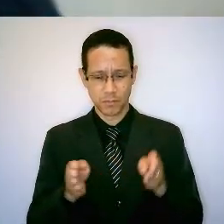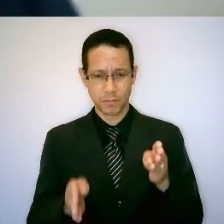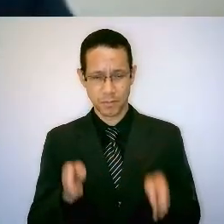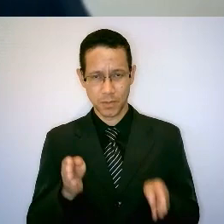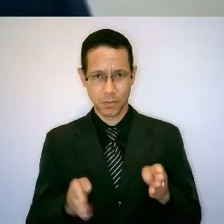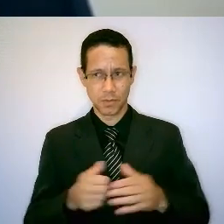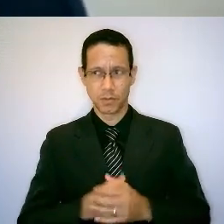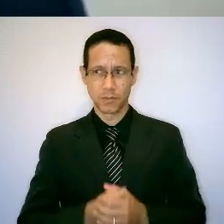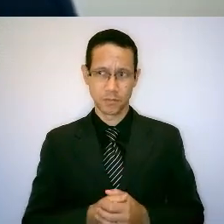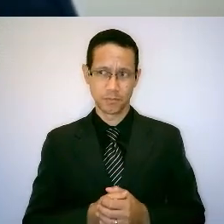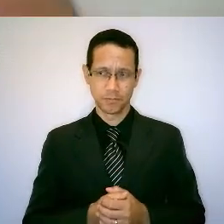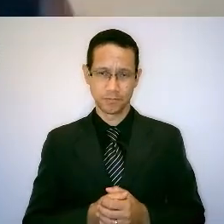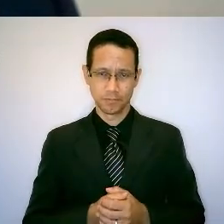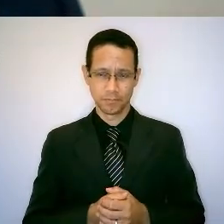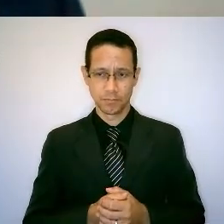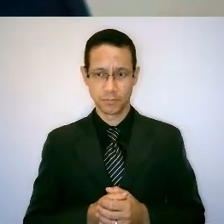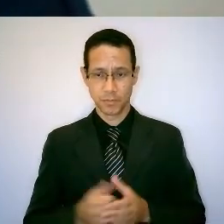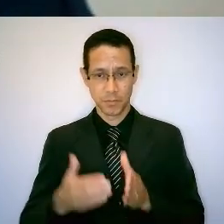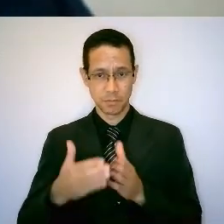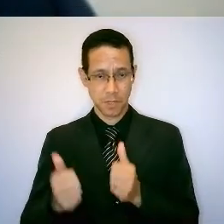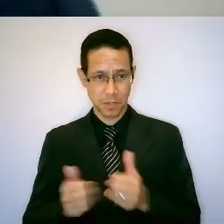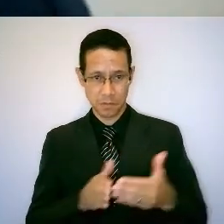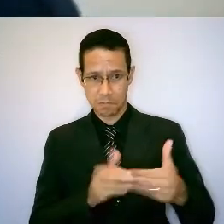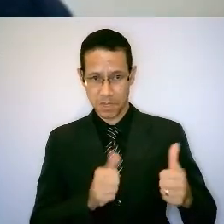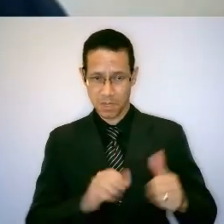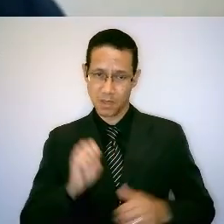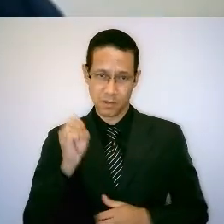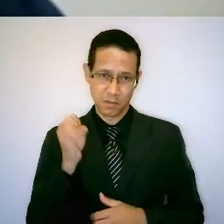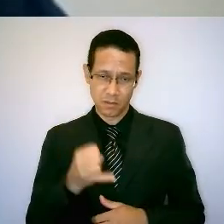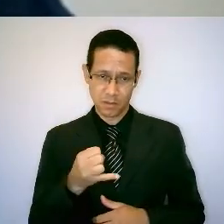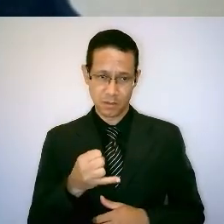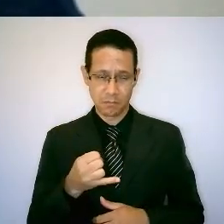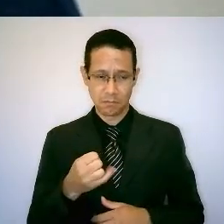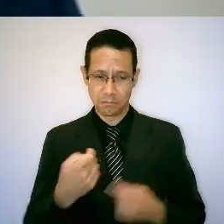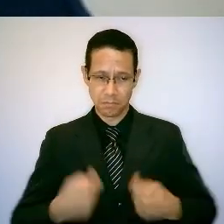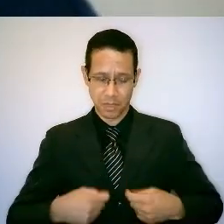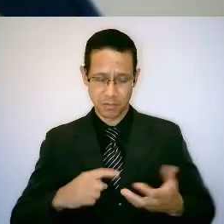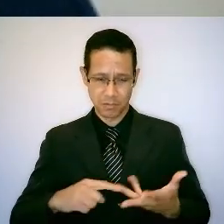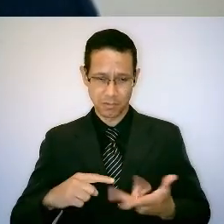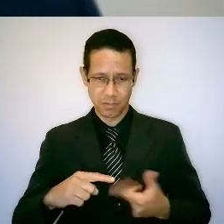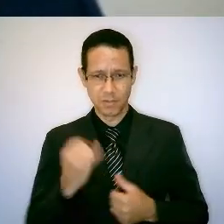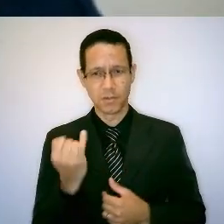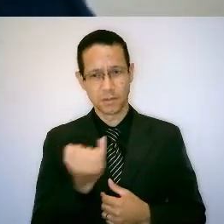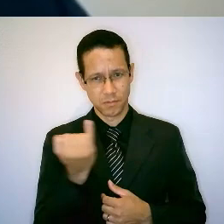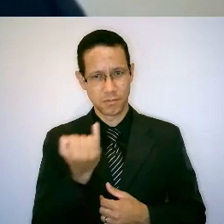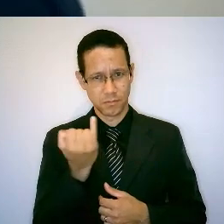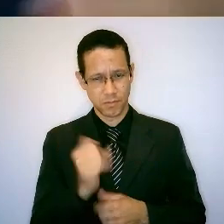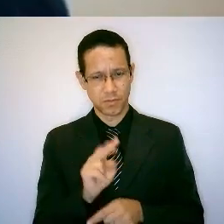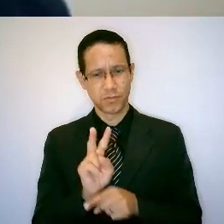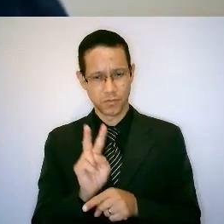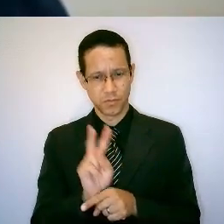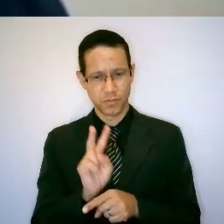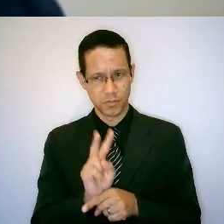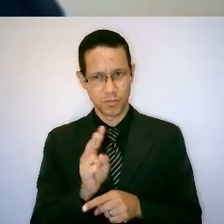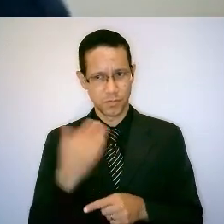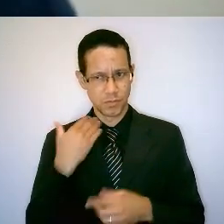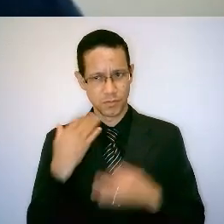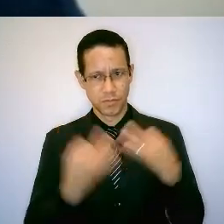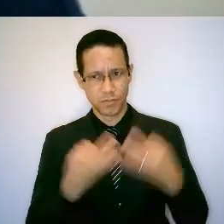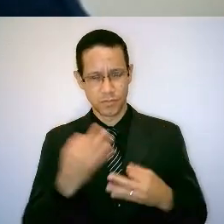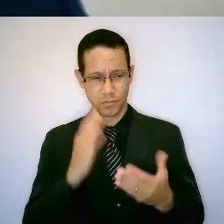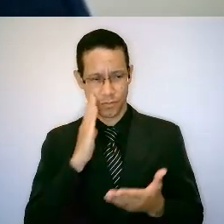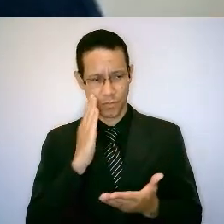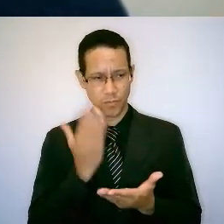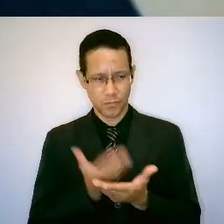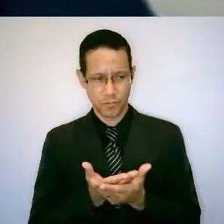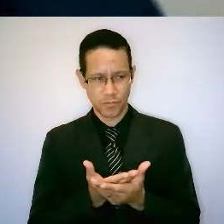para as partes recorrerem se julgue necessário isso é fundamental excelentes para garantir a segurança jurídica e a confiança na